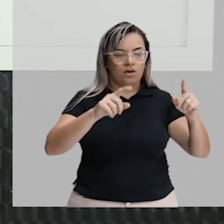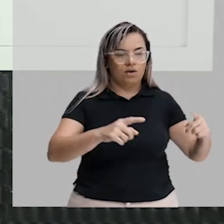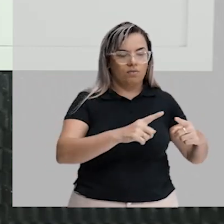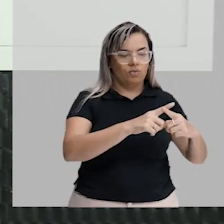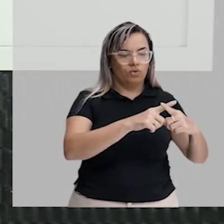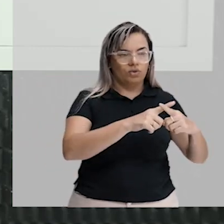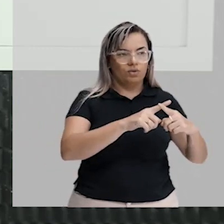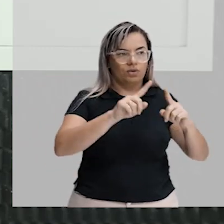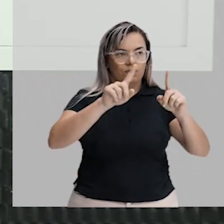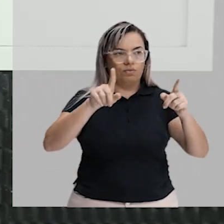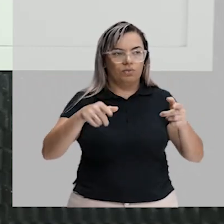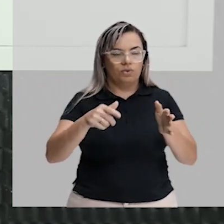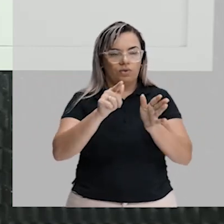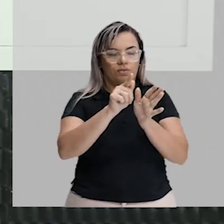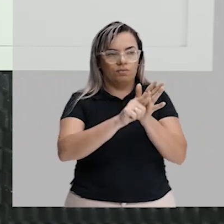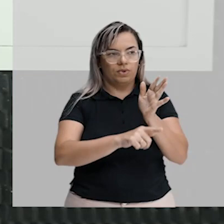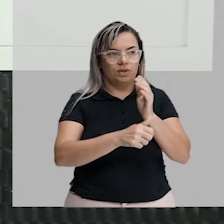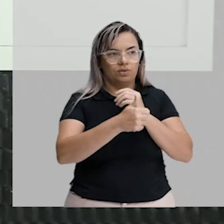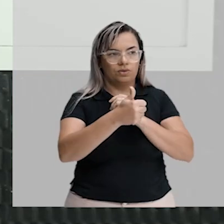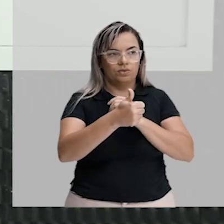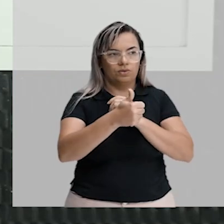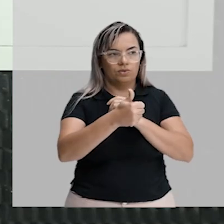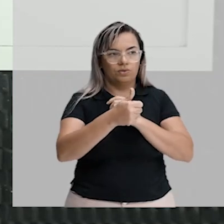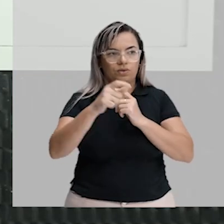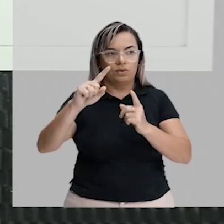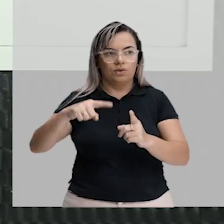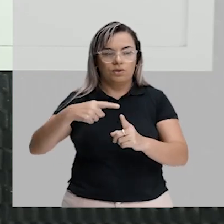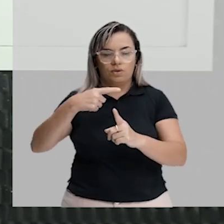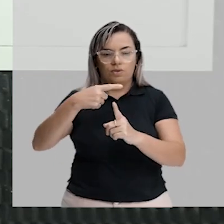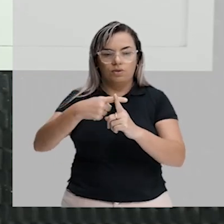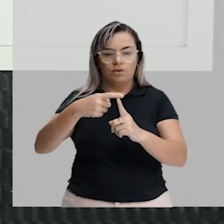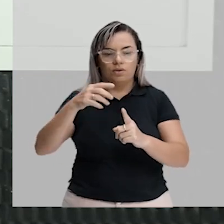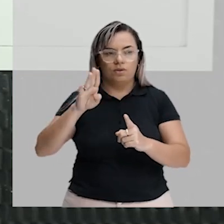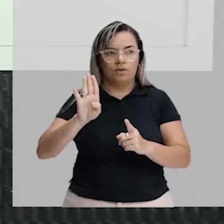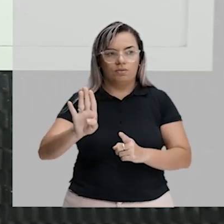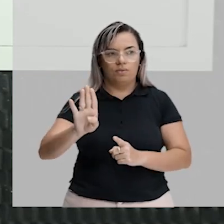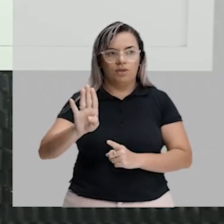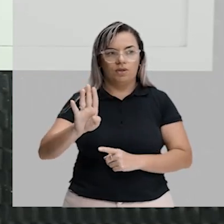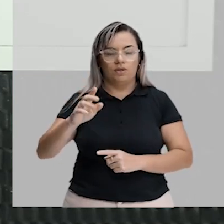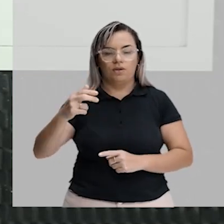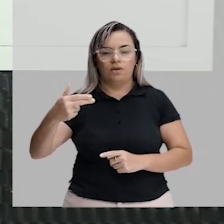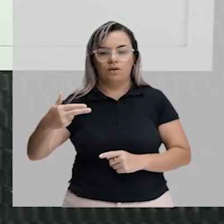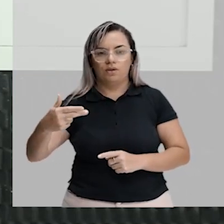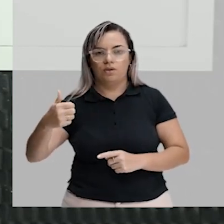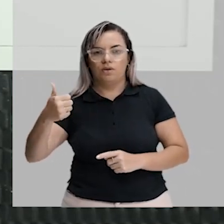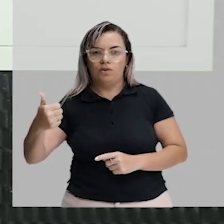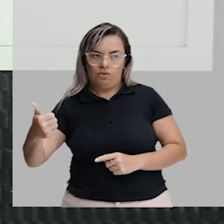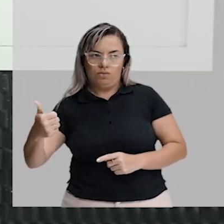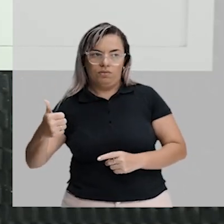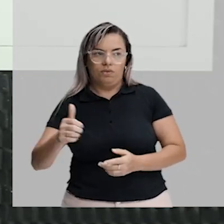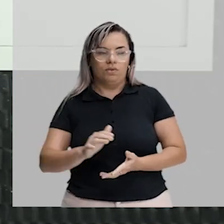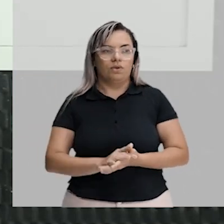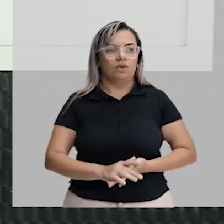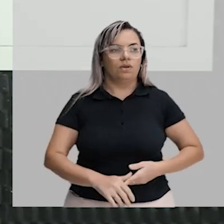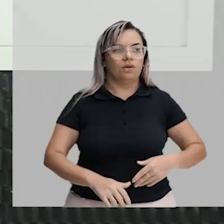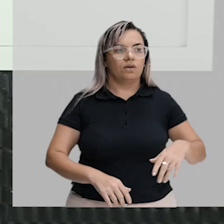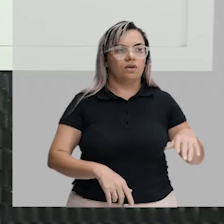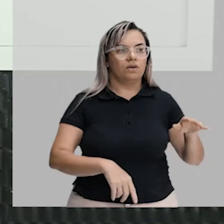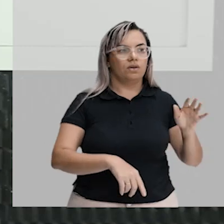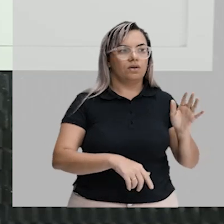1 mais b é igual a 1. Ou seja, menos